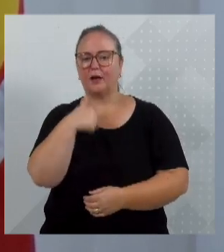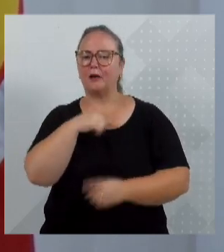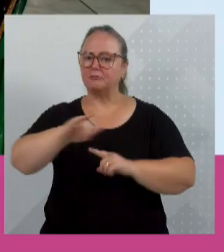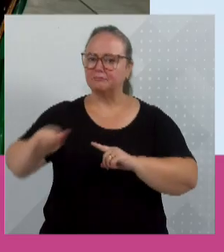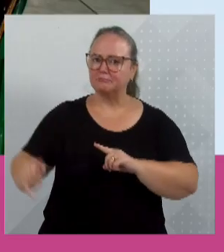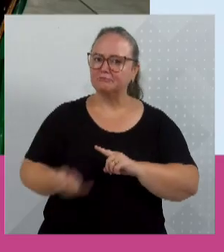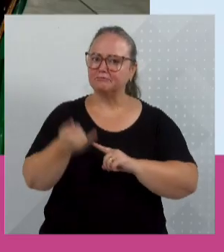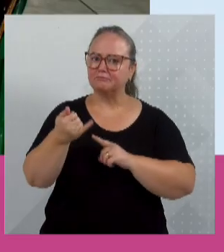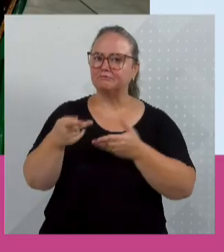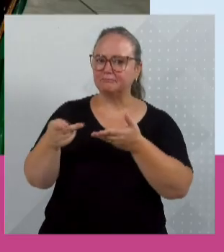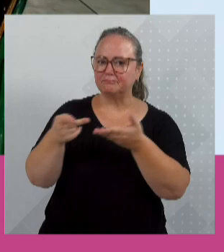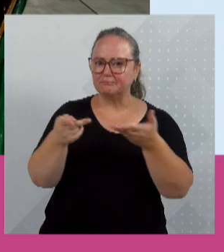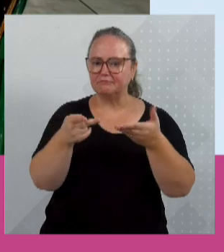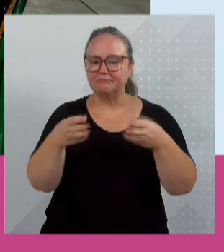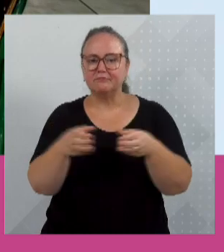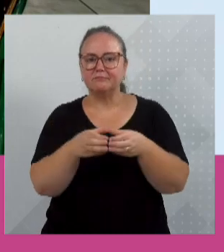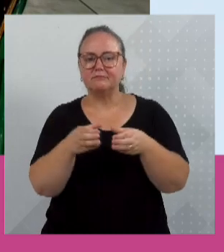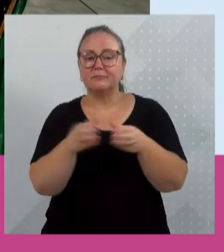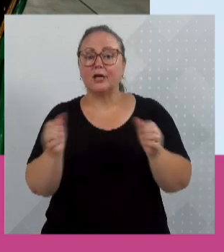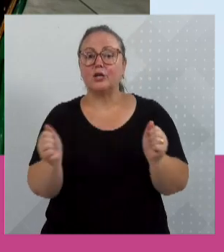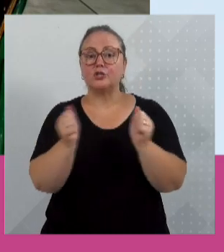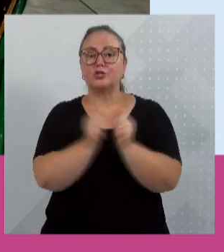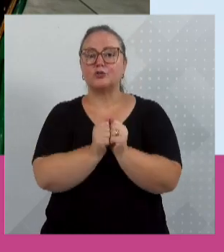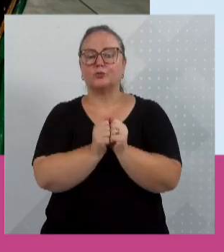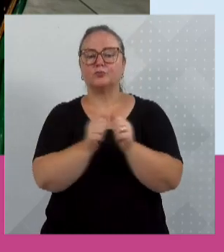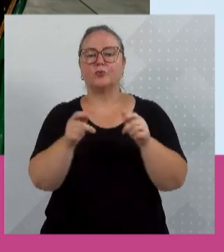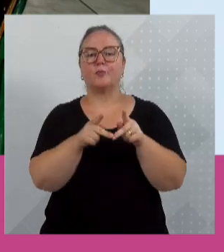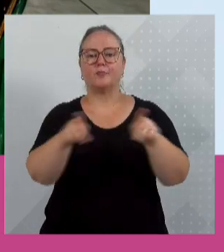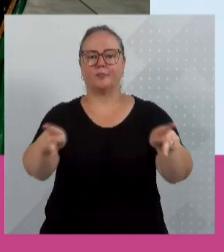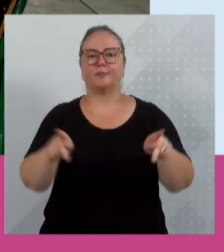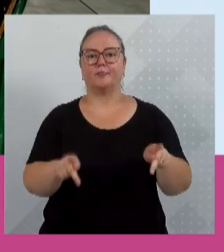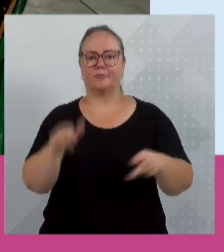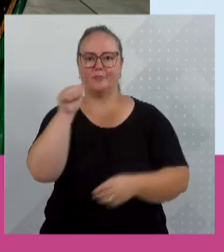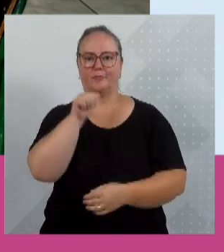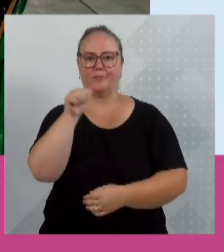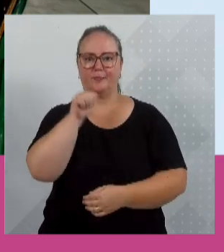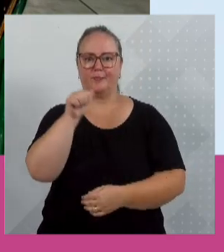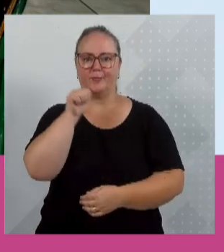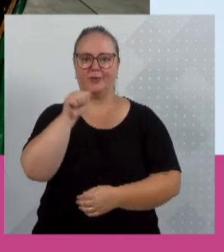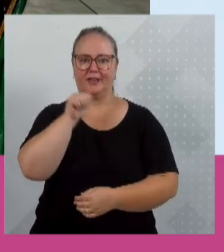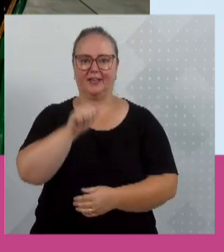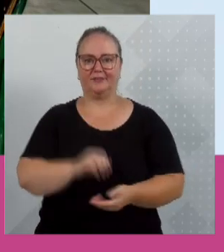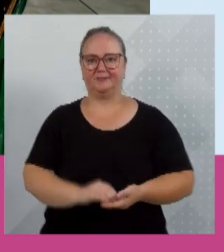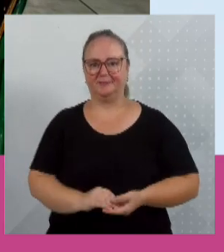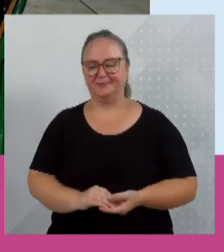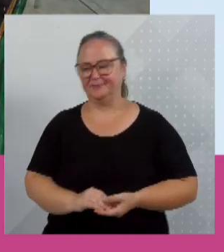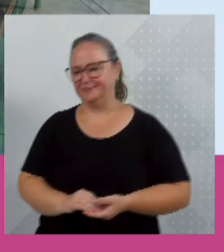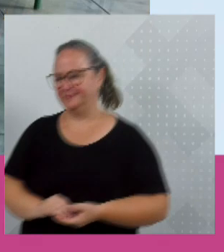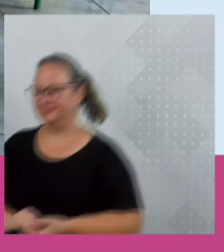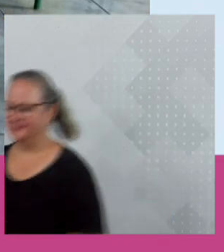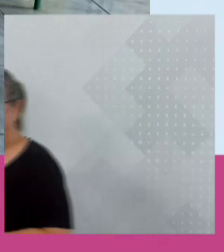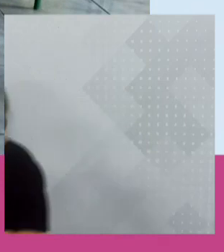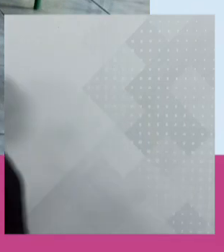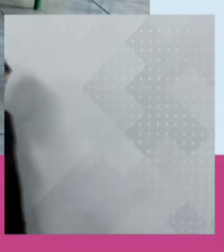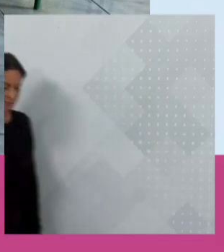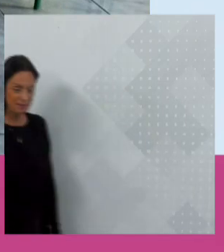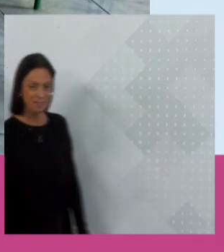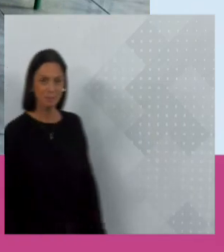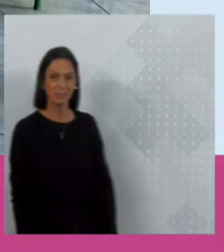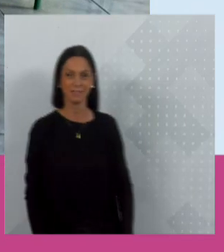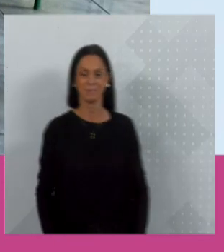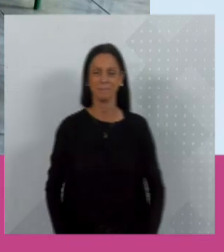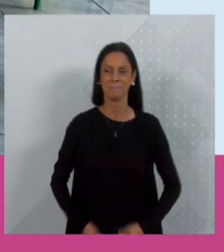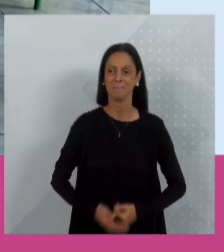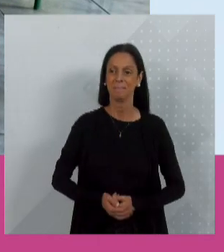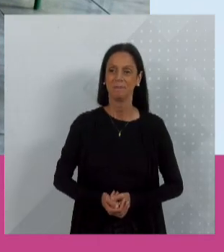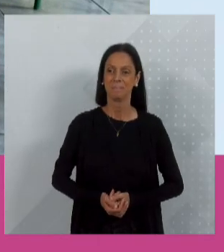né, com todas as integrantes, sobre a Procuradoria da Mulher. Muitas nem sabem ainda o que faz o papel da Procuradoria,